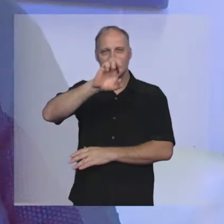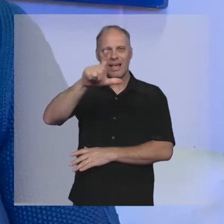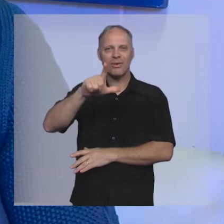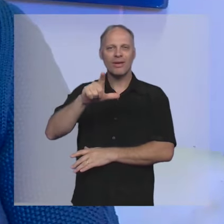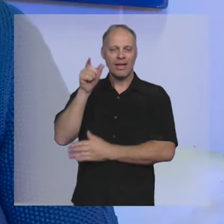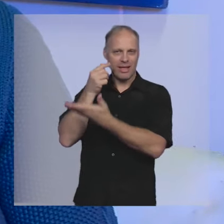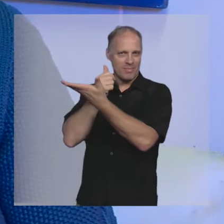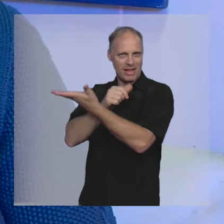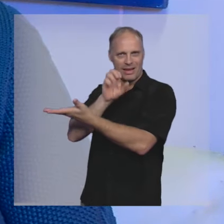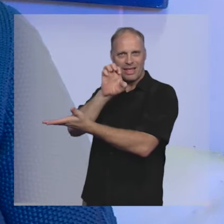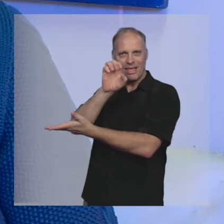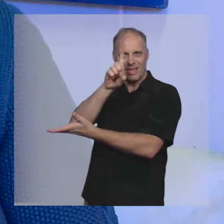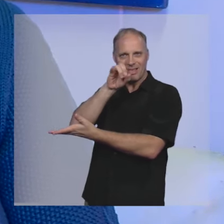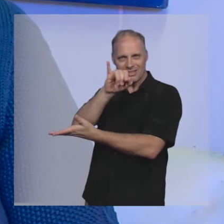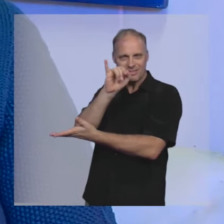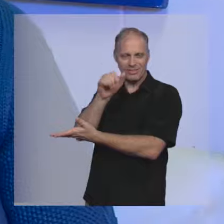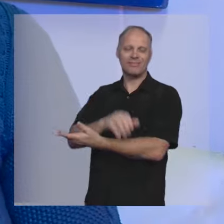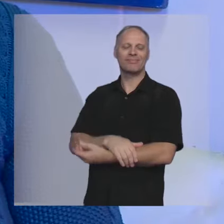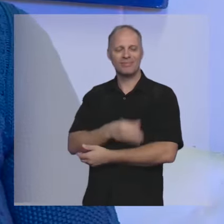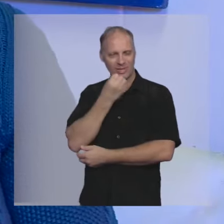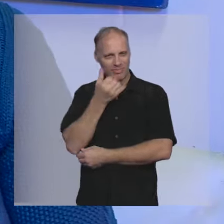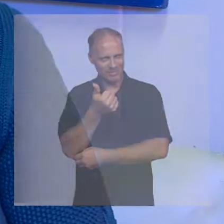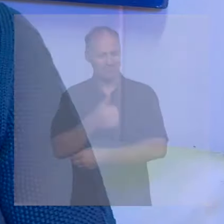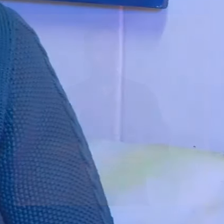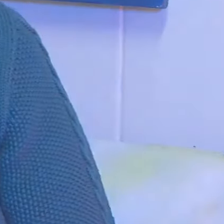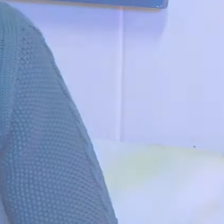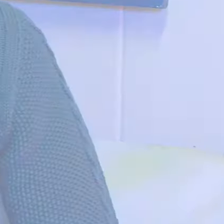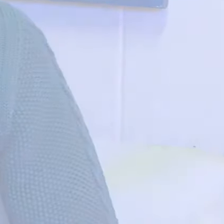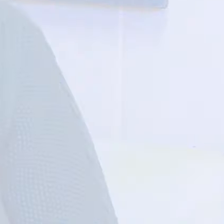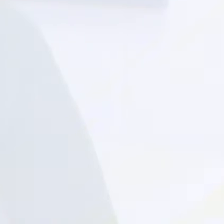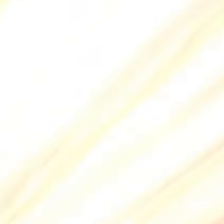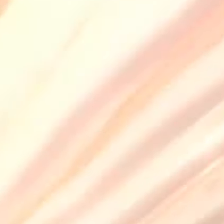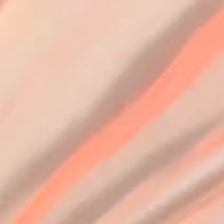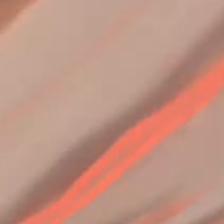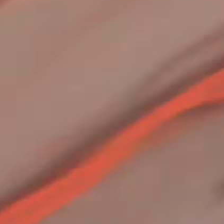Dona Edi Daut. Tudo bom, Dona Edi? Tudo bem.